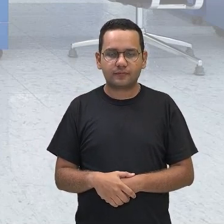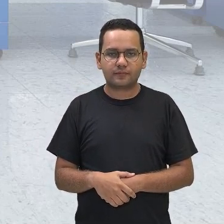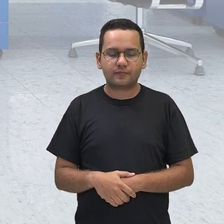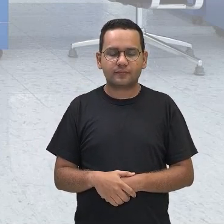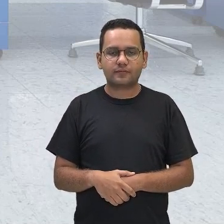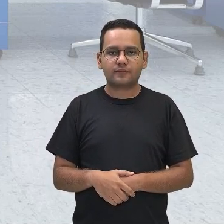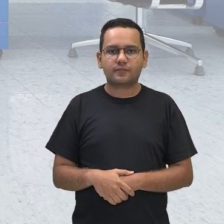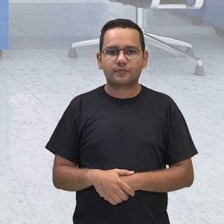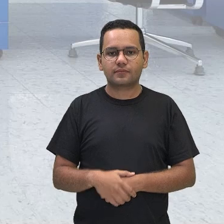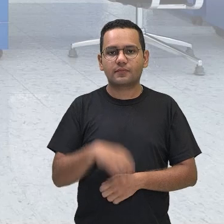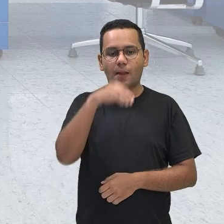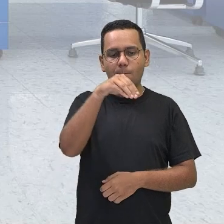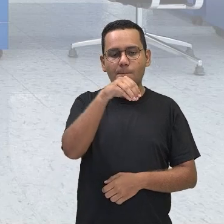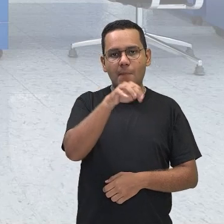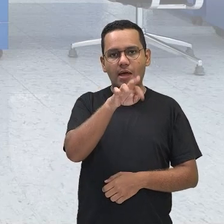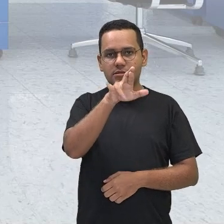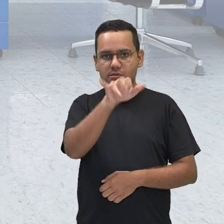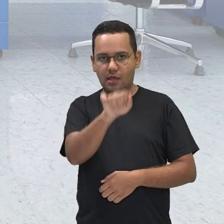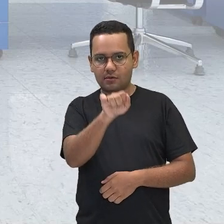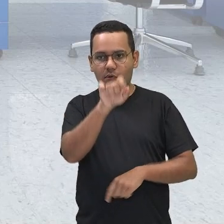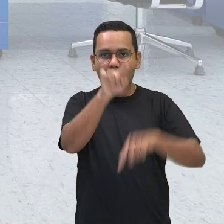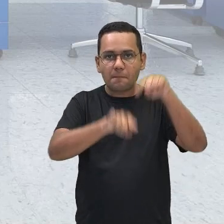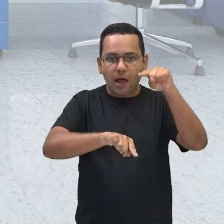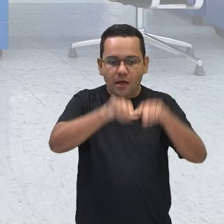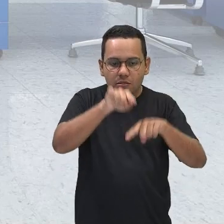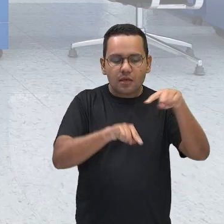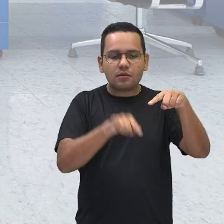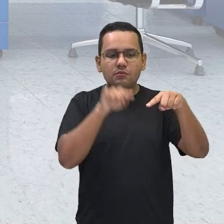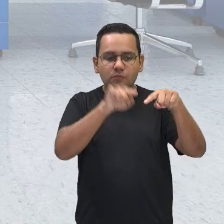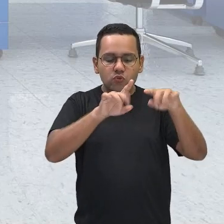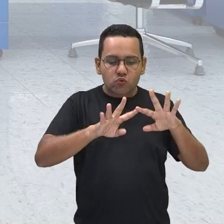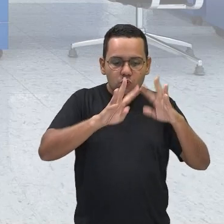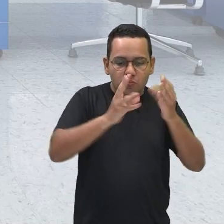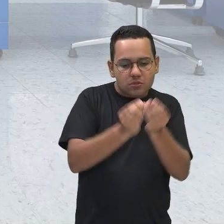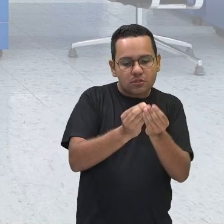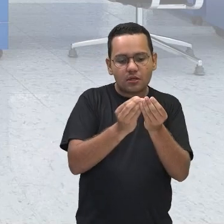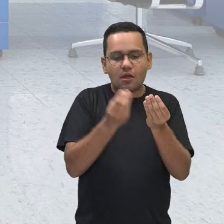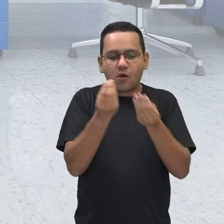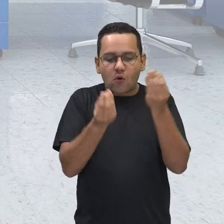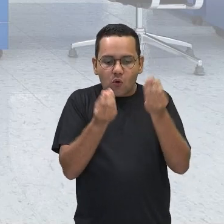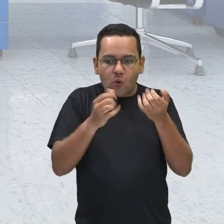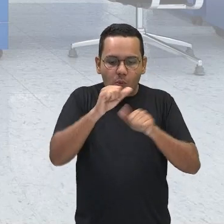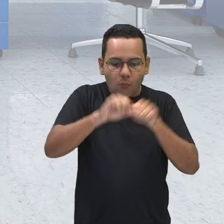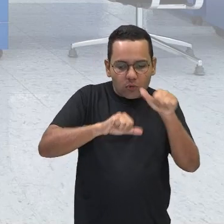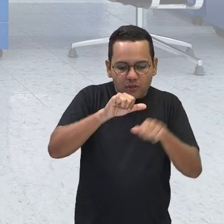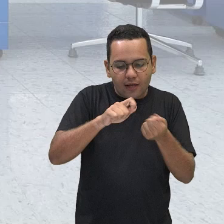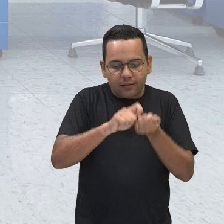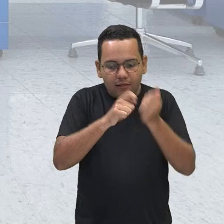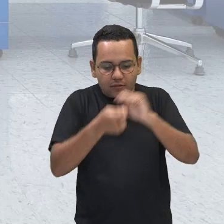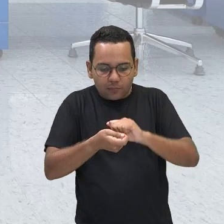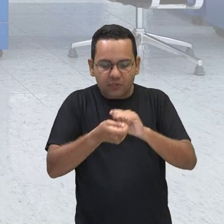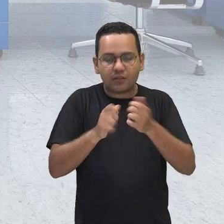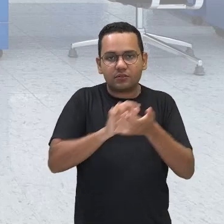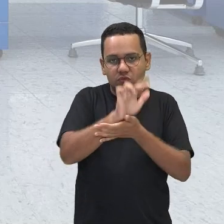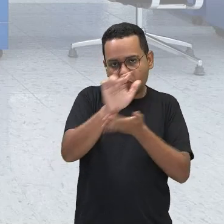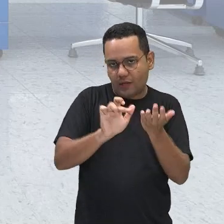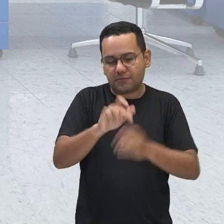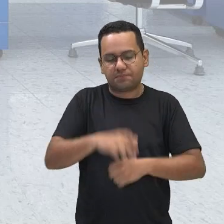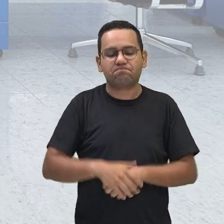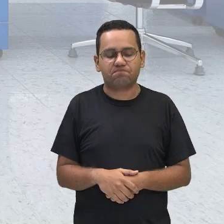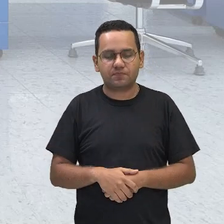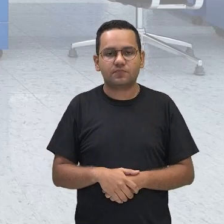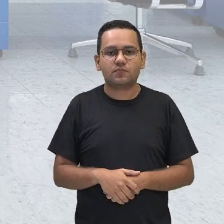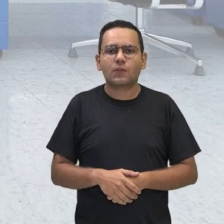composição e as suas transformações. E a química, ela faz parte do